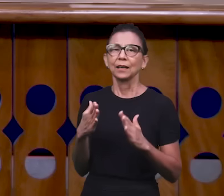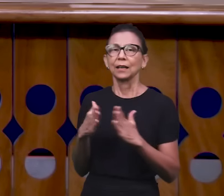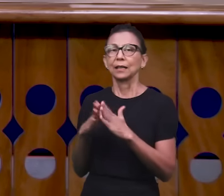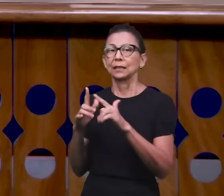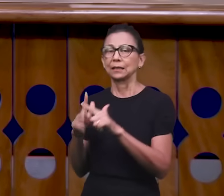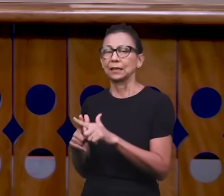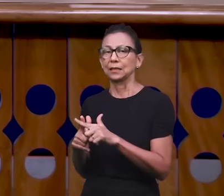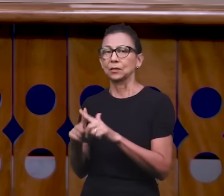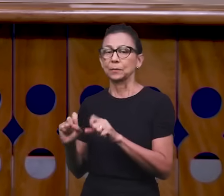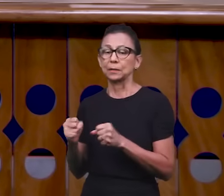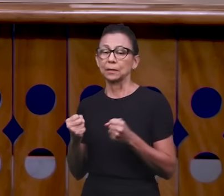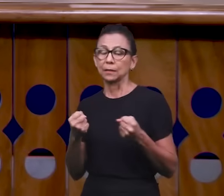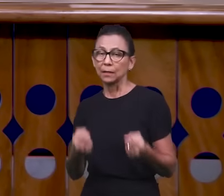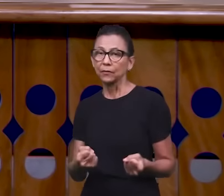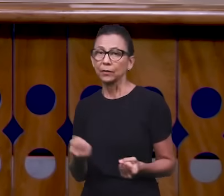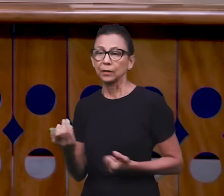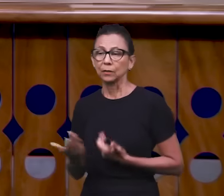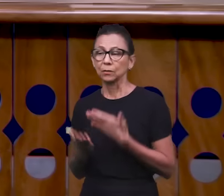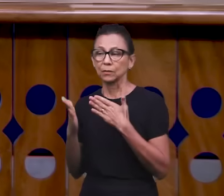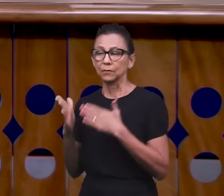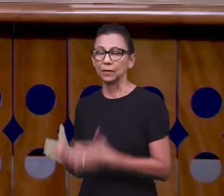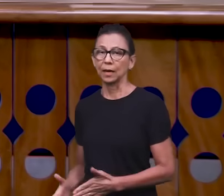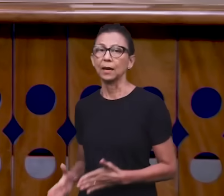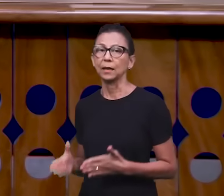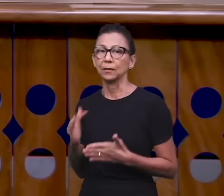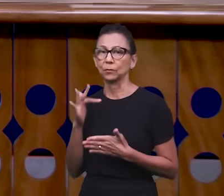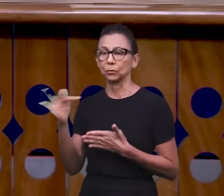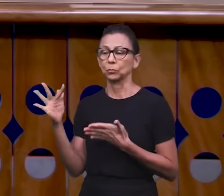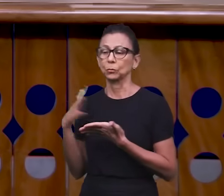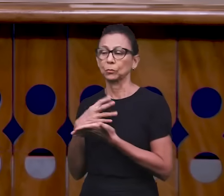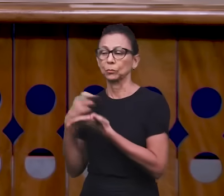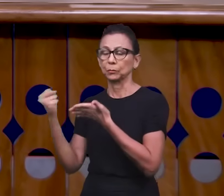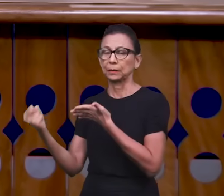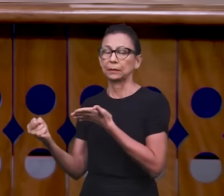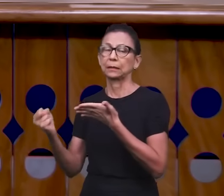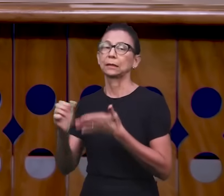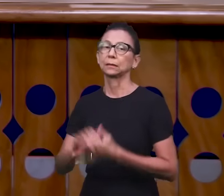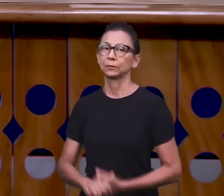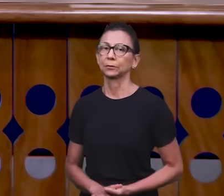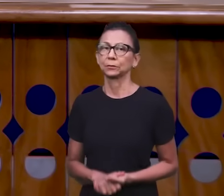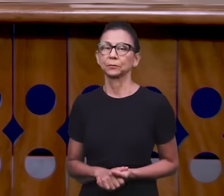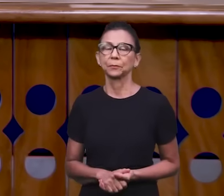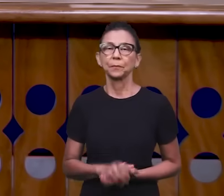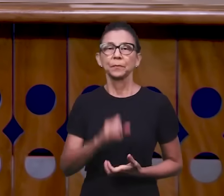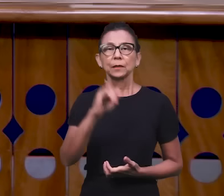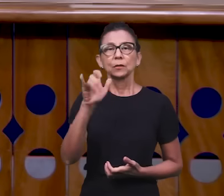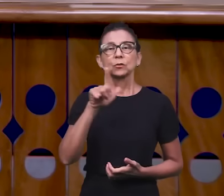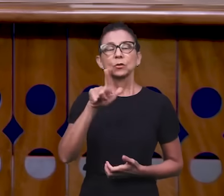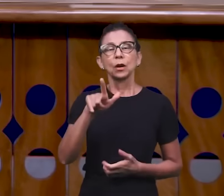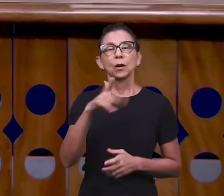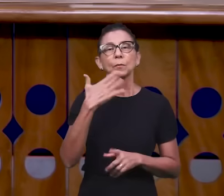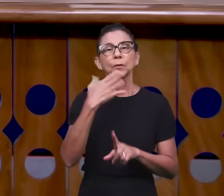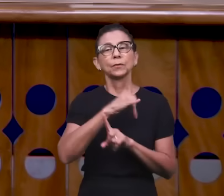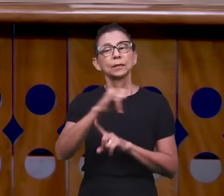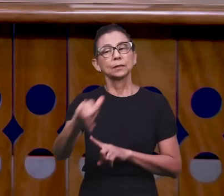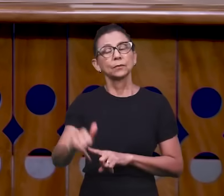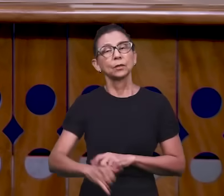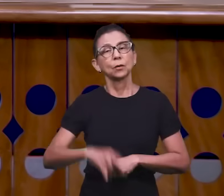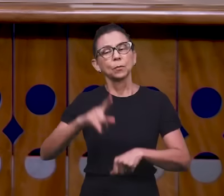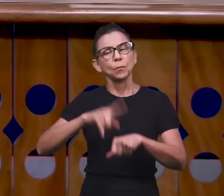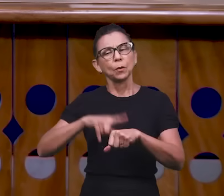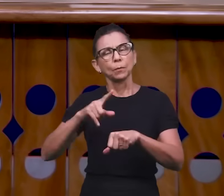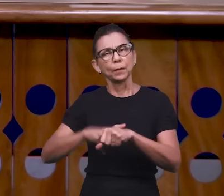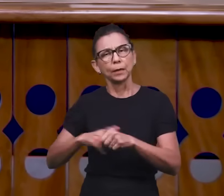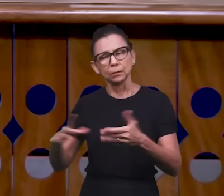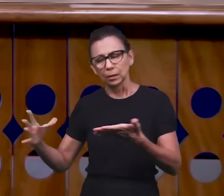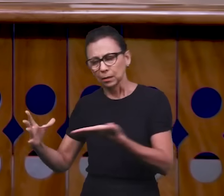maduros, porque esse é o momento da colheita. A expressão do profeta diz assim, lançai a foice, porque já